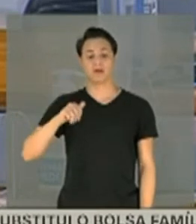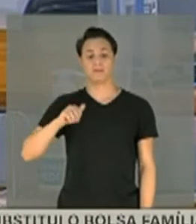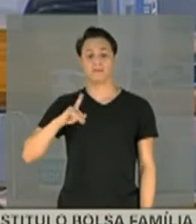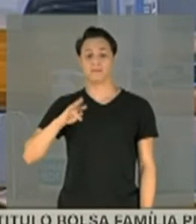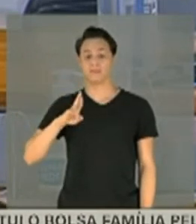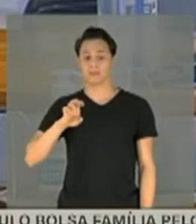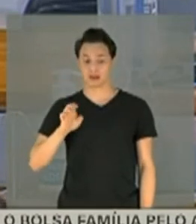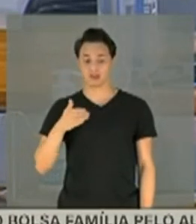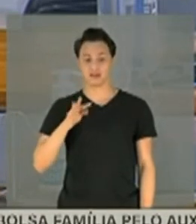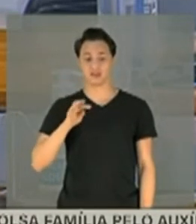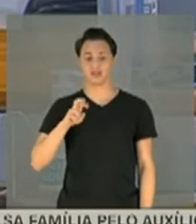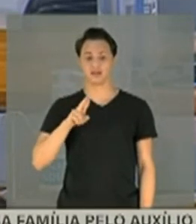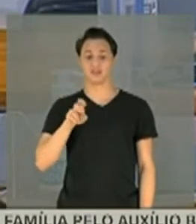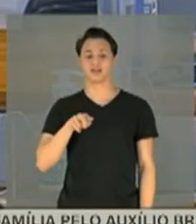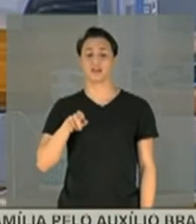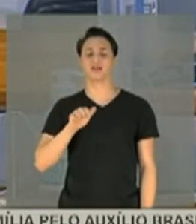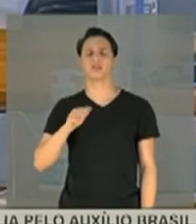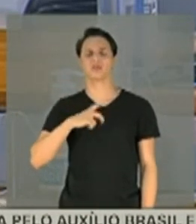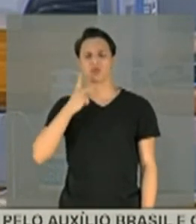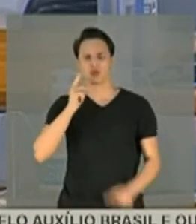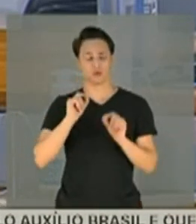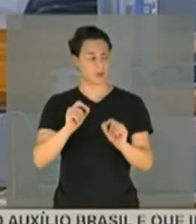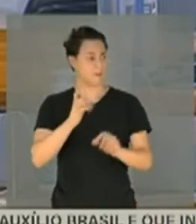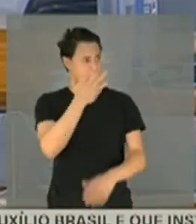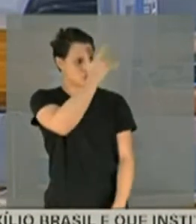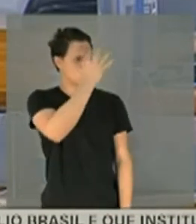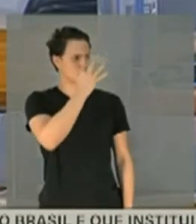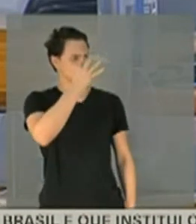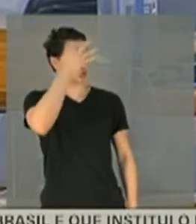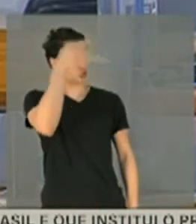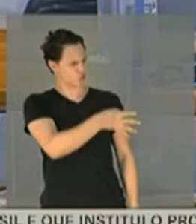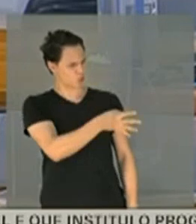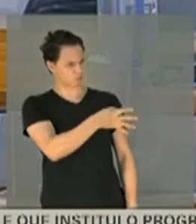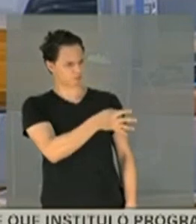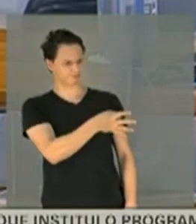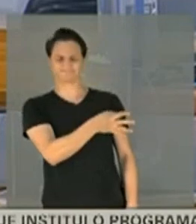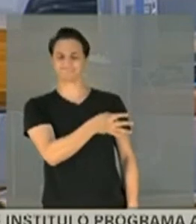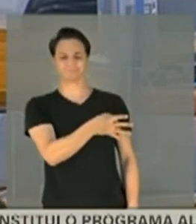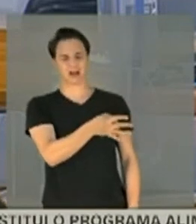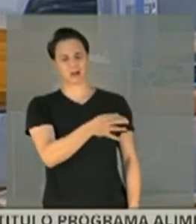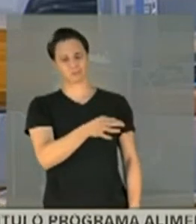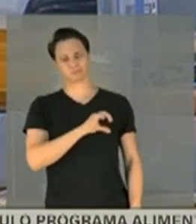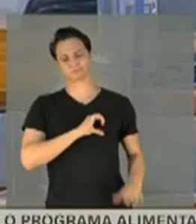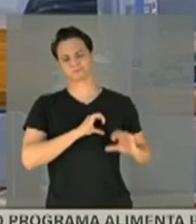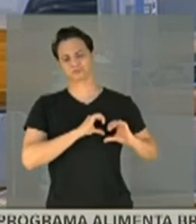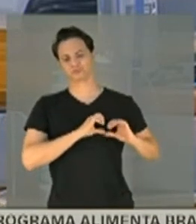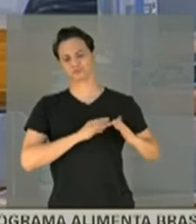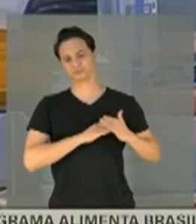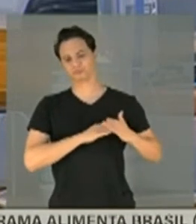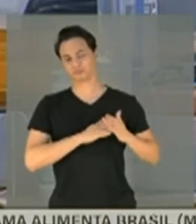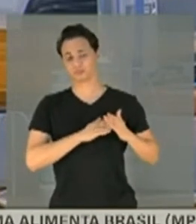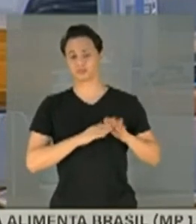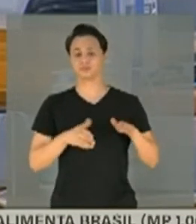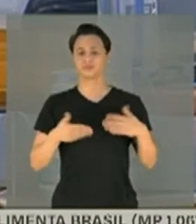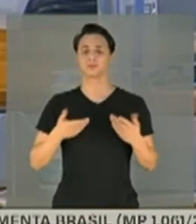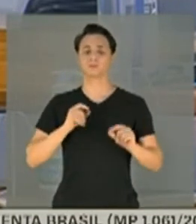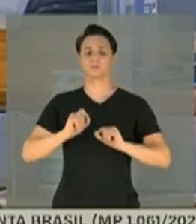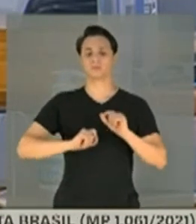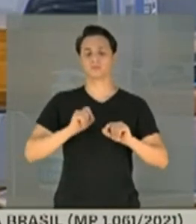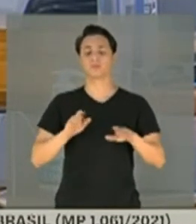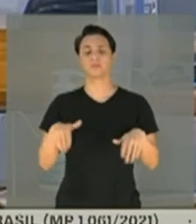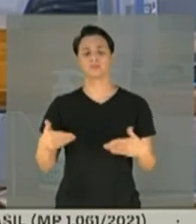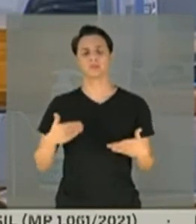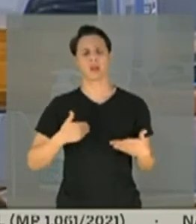quem julga impede de amar. Então, eu queria, nesse momento, eu